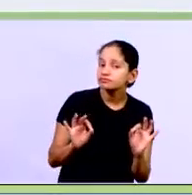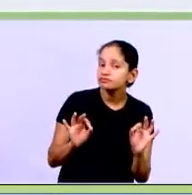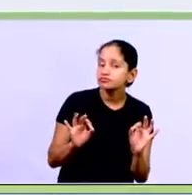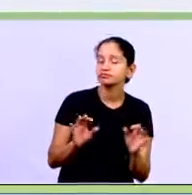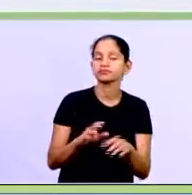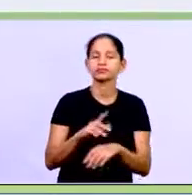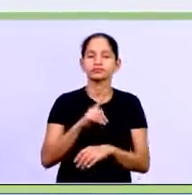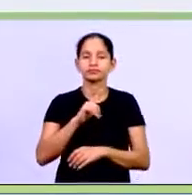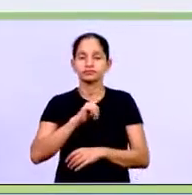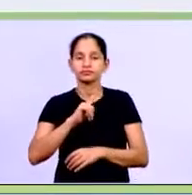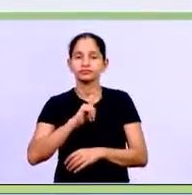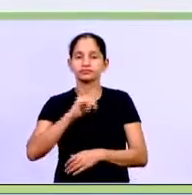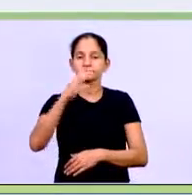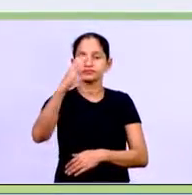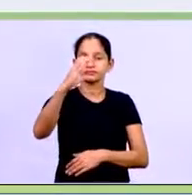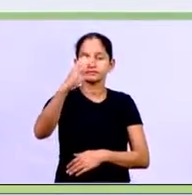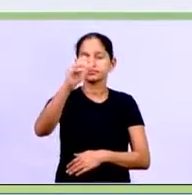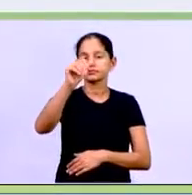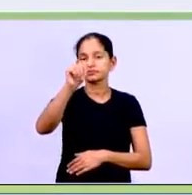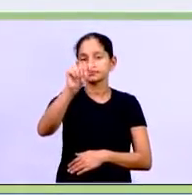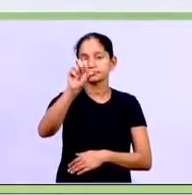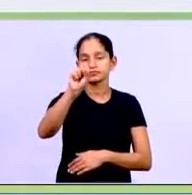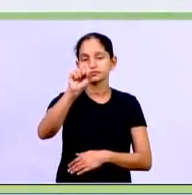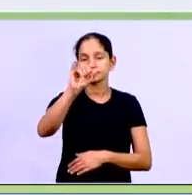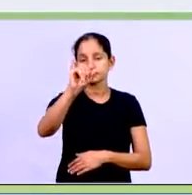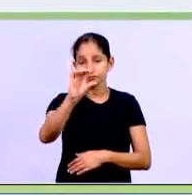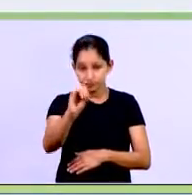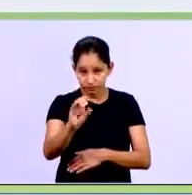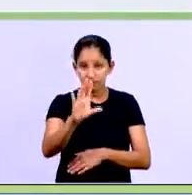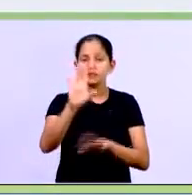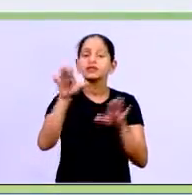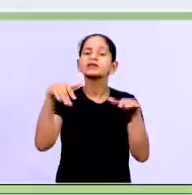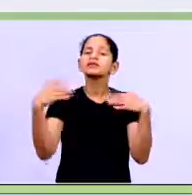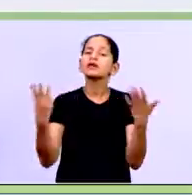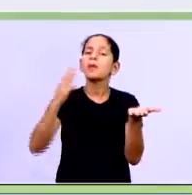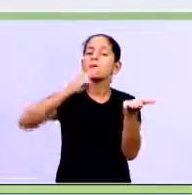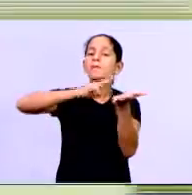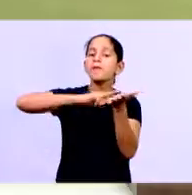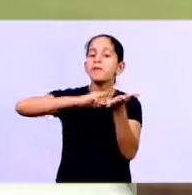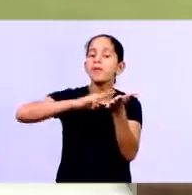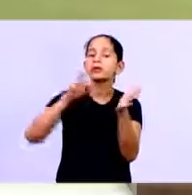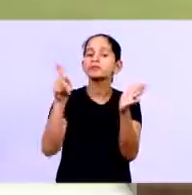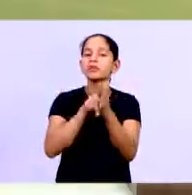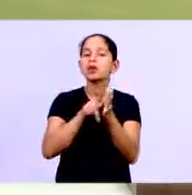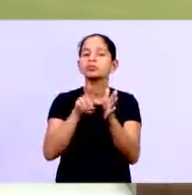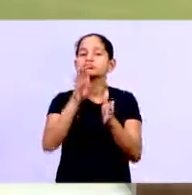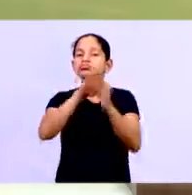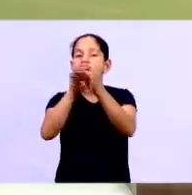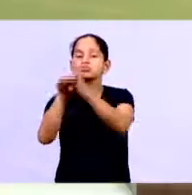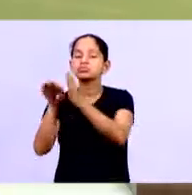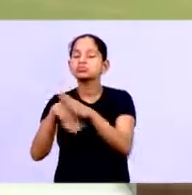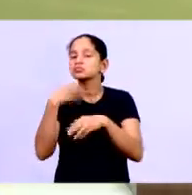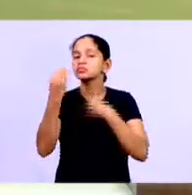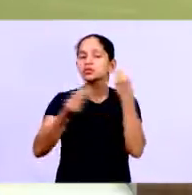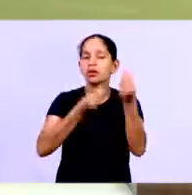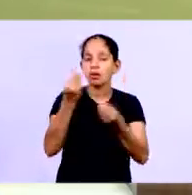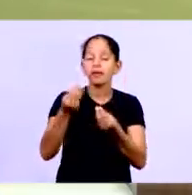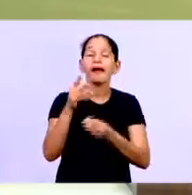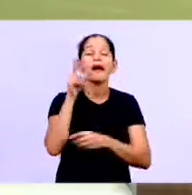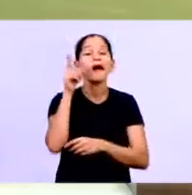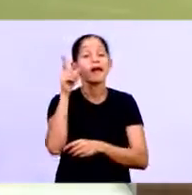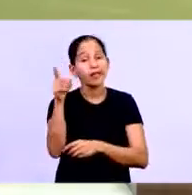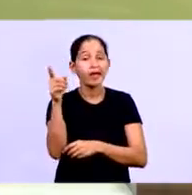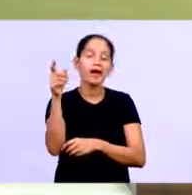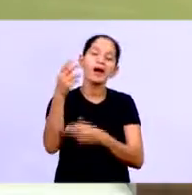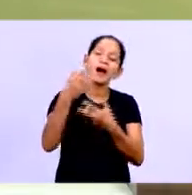Uma pergunta do aluno Cássio, lá de Espigão, referendo aos métodos de amortização. Ele pergunta, no consórcio, qual